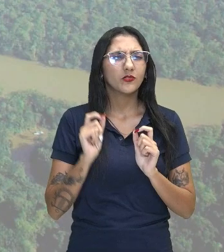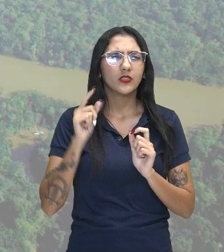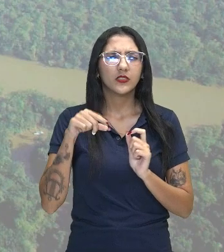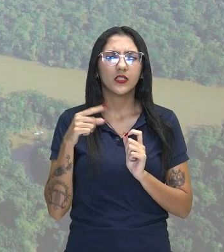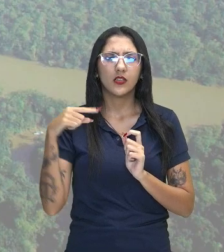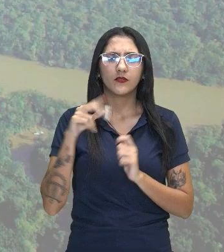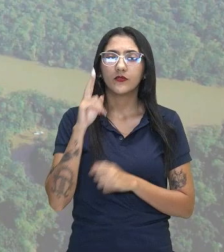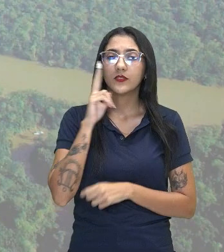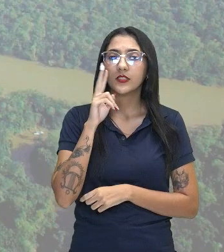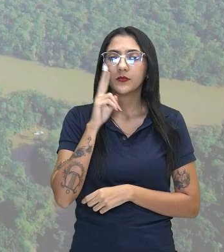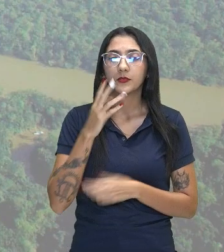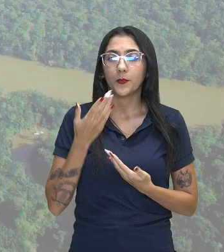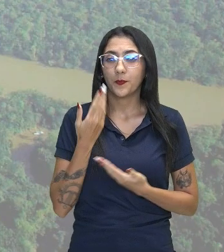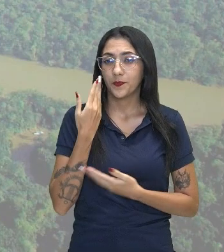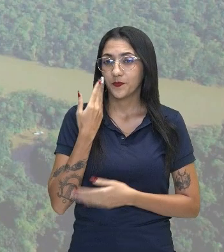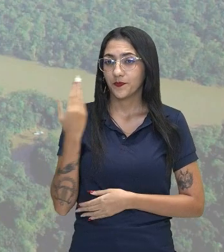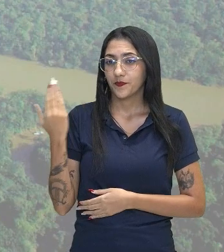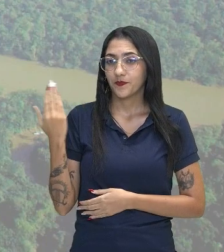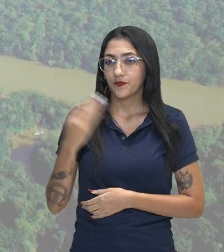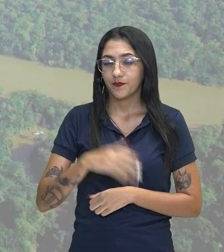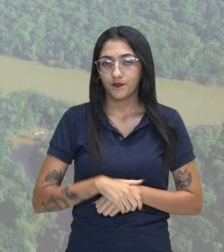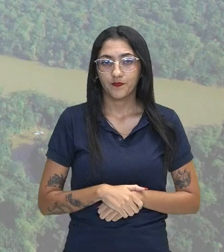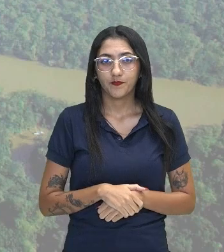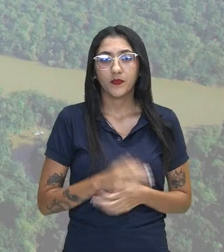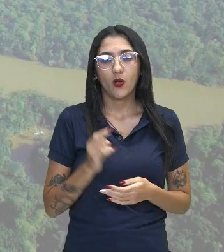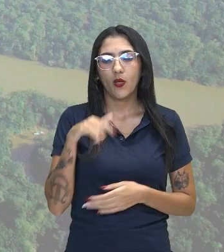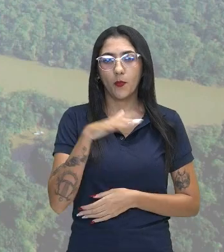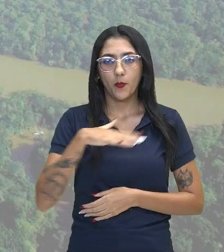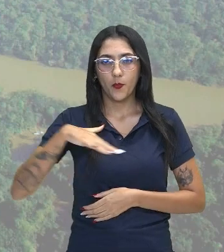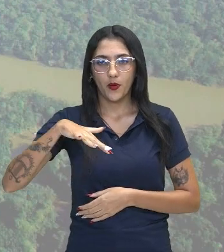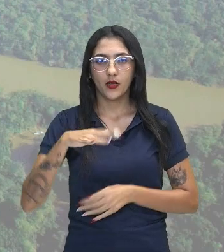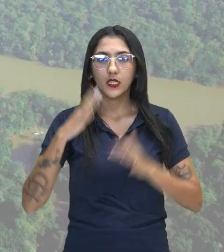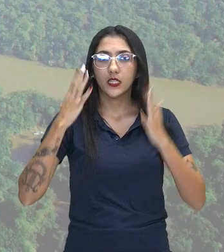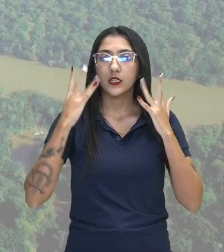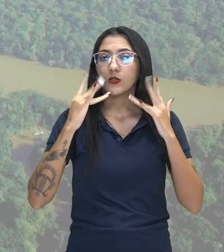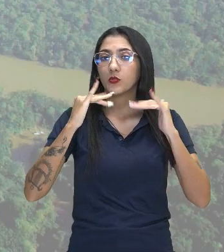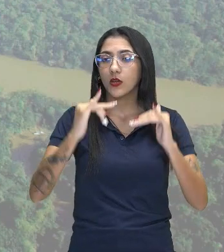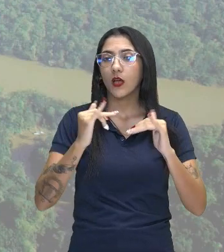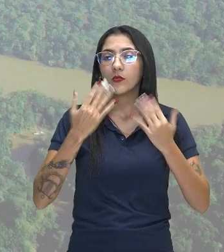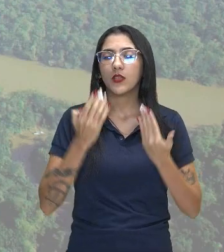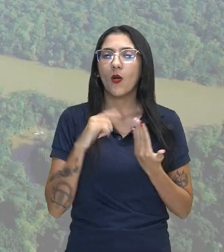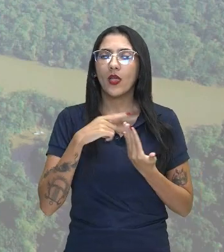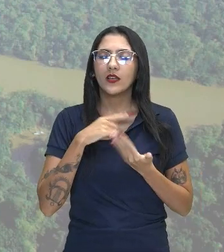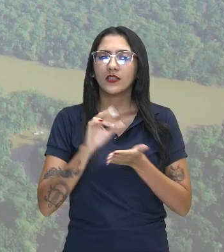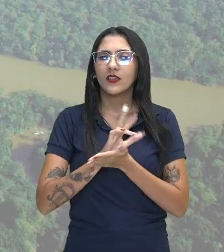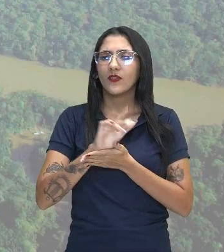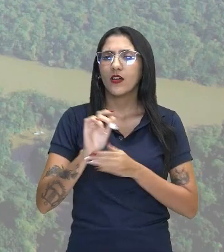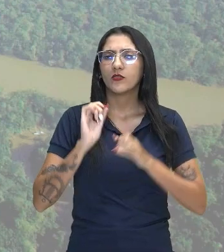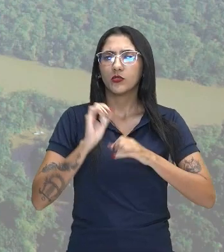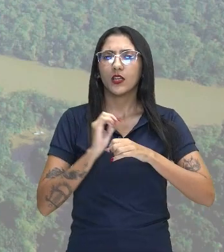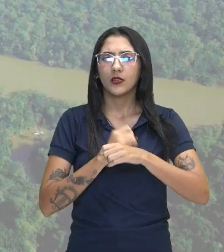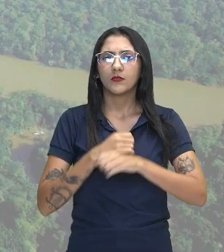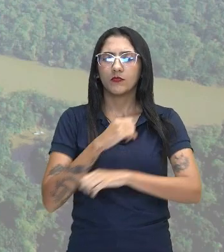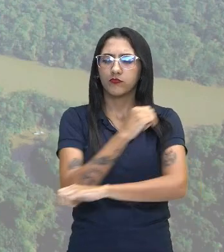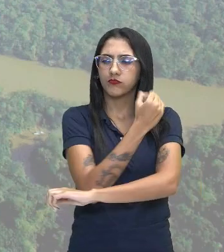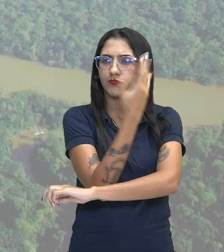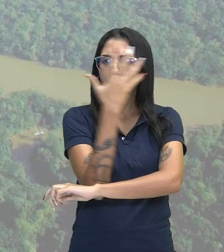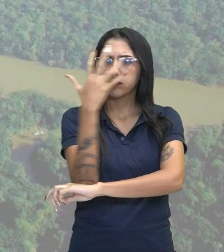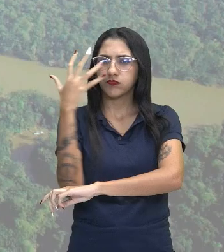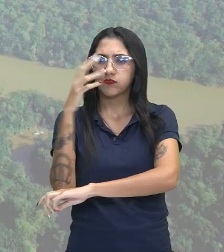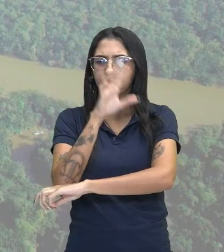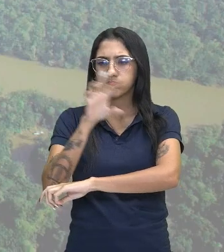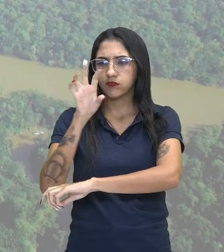bioma, gente? O bioma é uma paisagem natural na qual vai existir ali vários ecossistemas, e